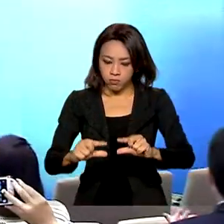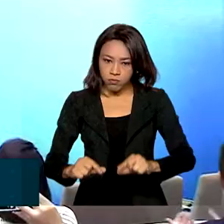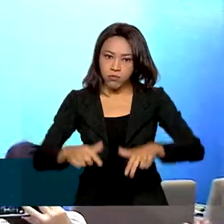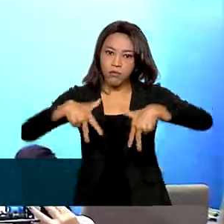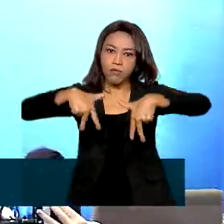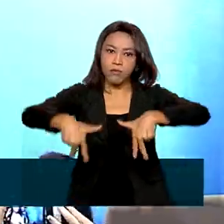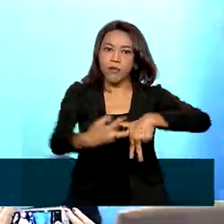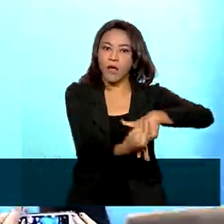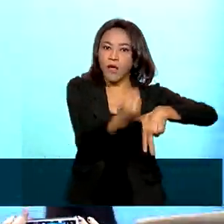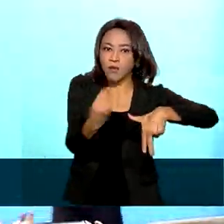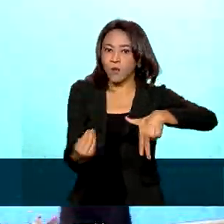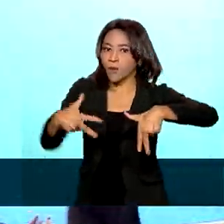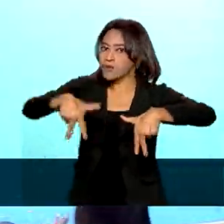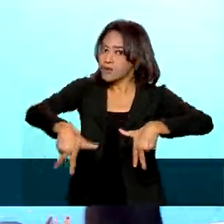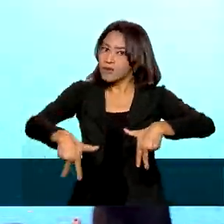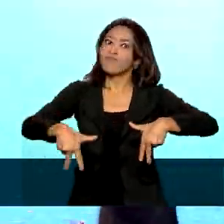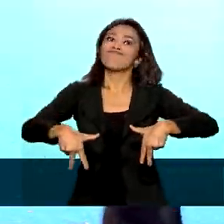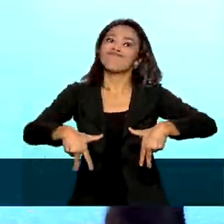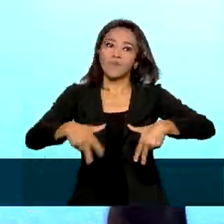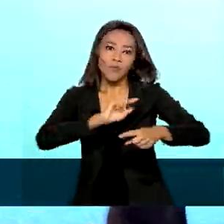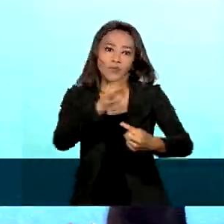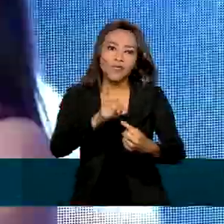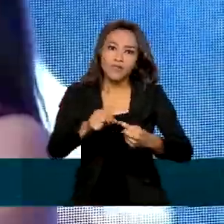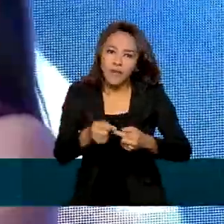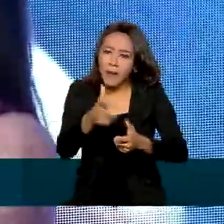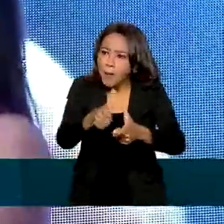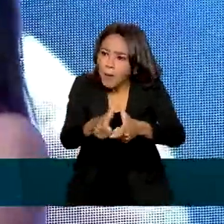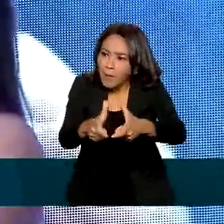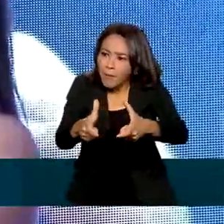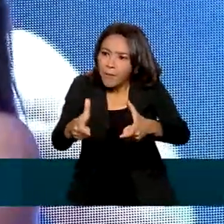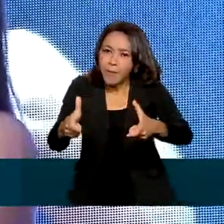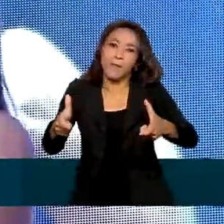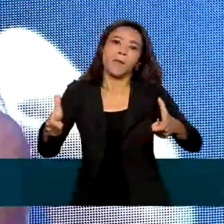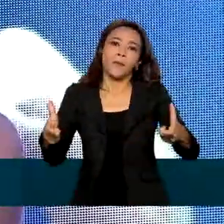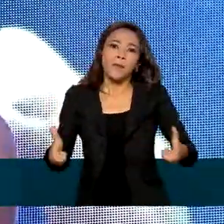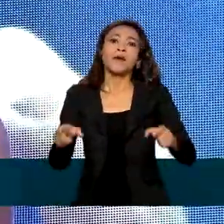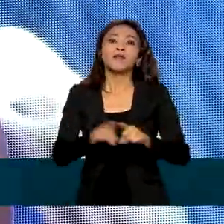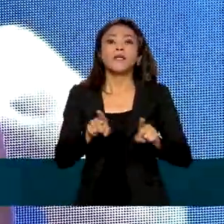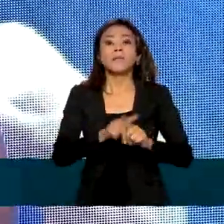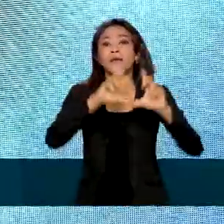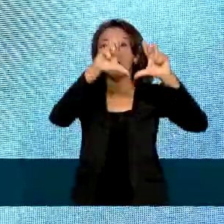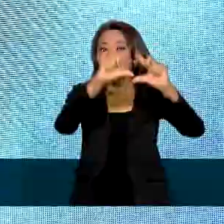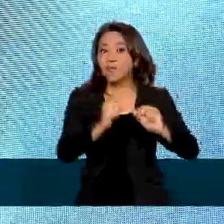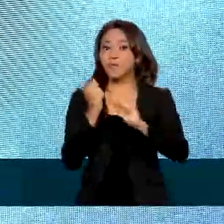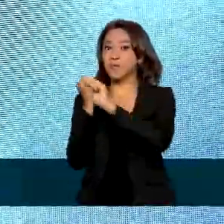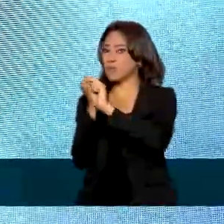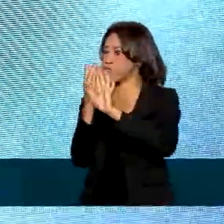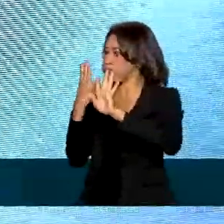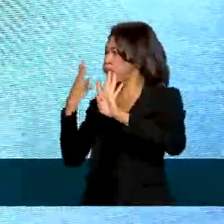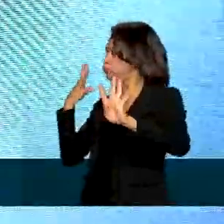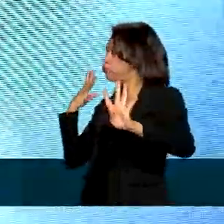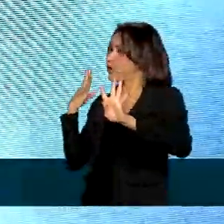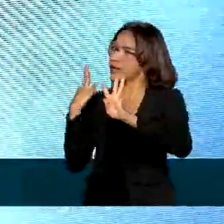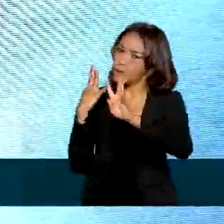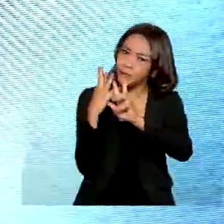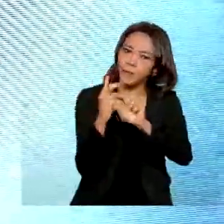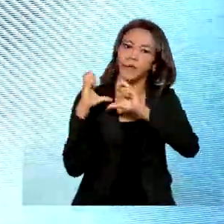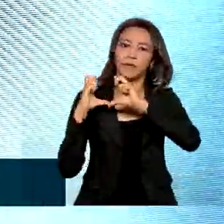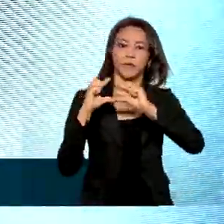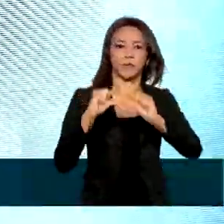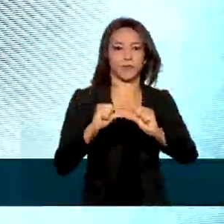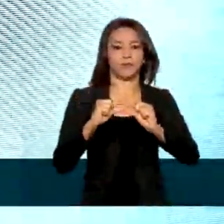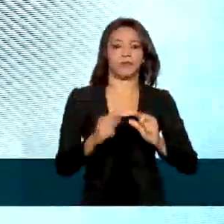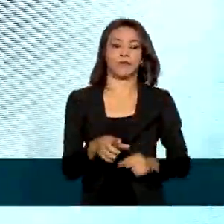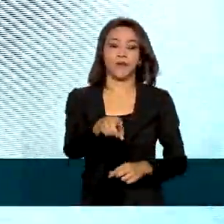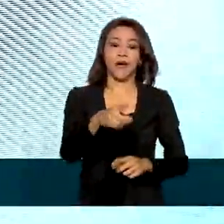O objetivo é ampliar o número de doadores e reduzir a lista de espera. Quando tem um paciente ou quando tem alguém